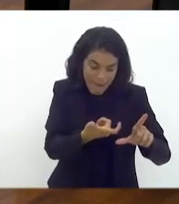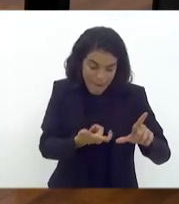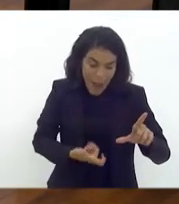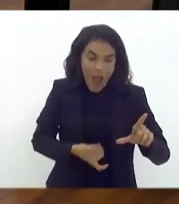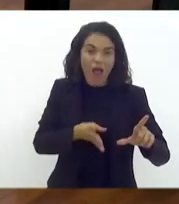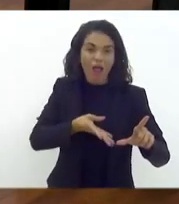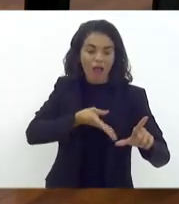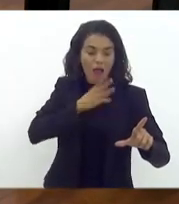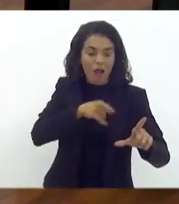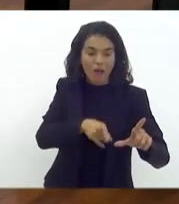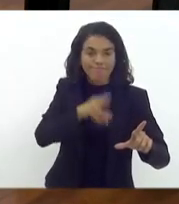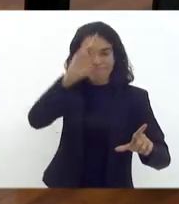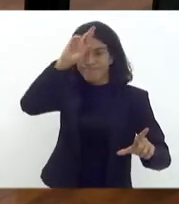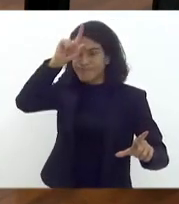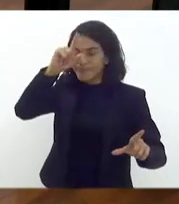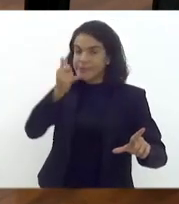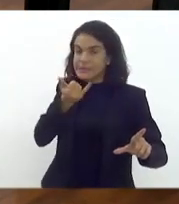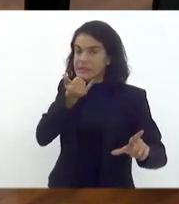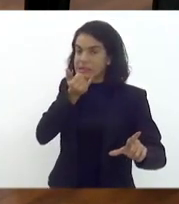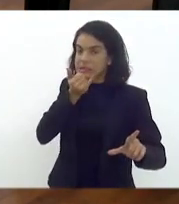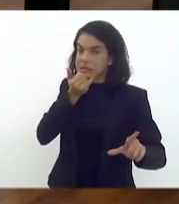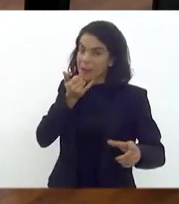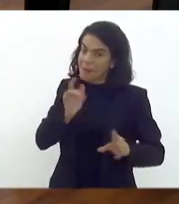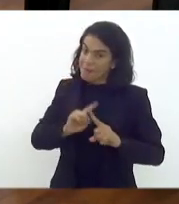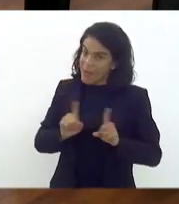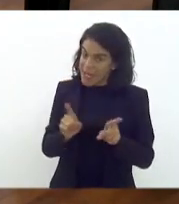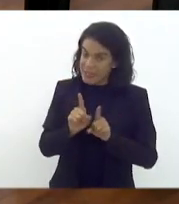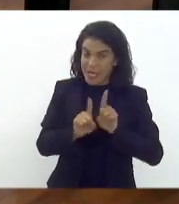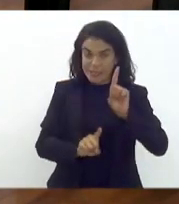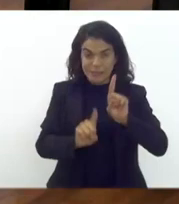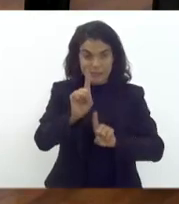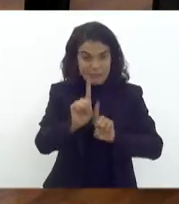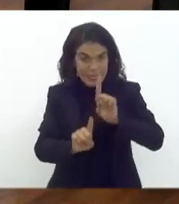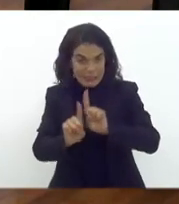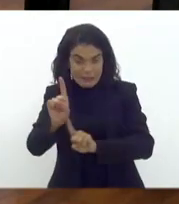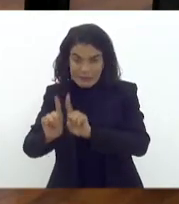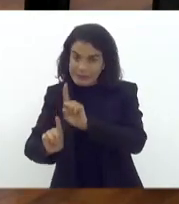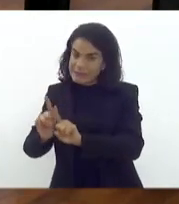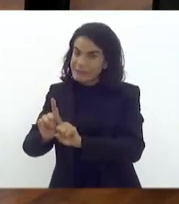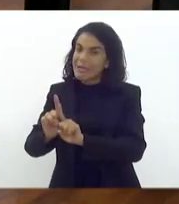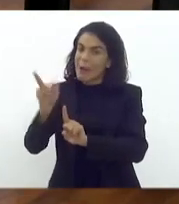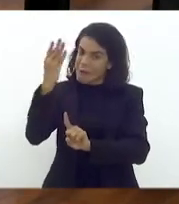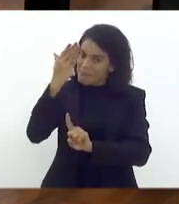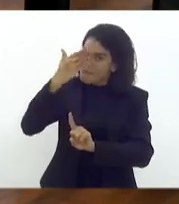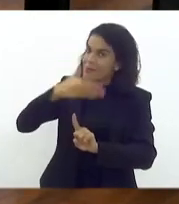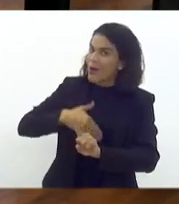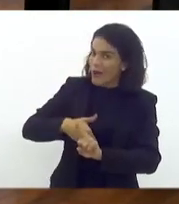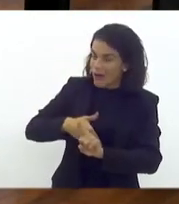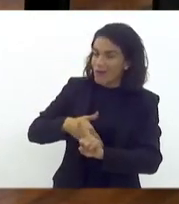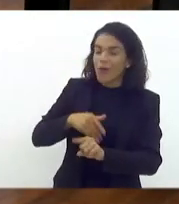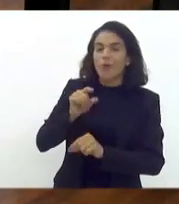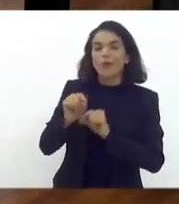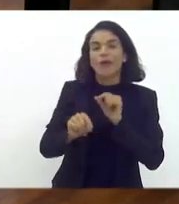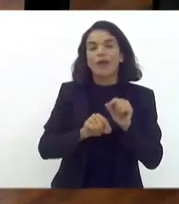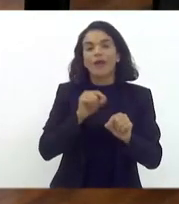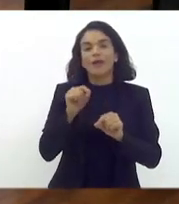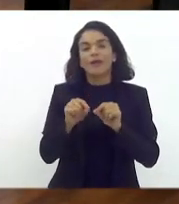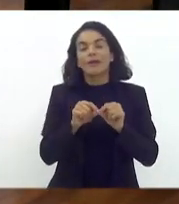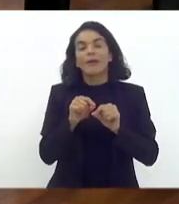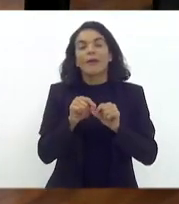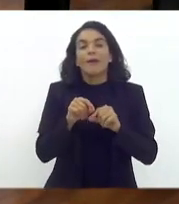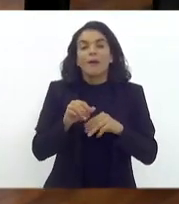e infelizmente as estatísticas não mentem né nós sabemos que a uma das causas mais